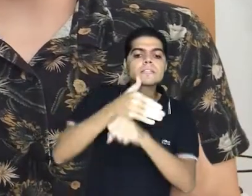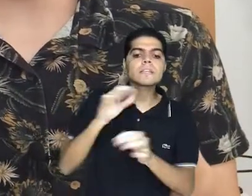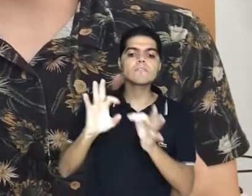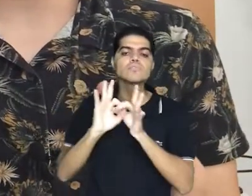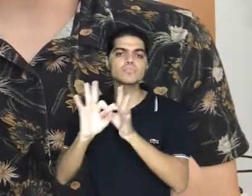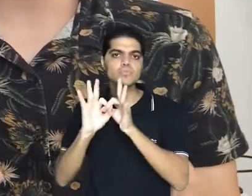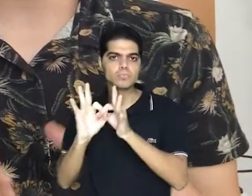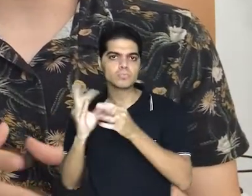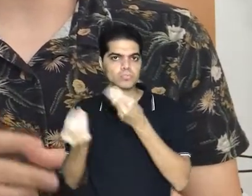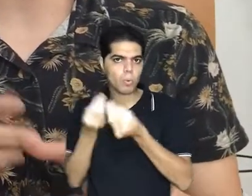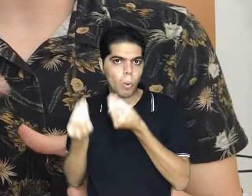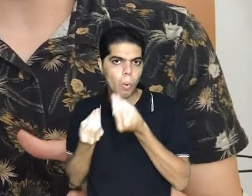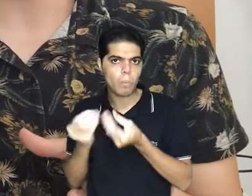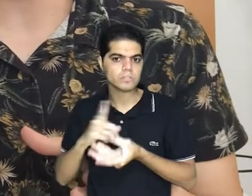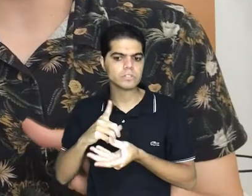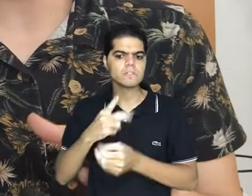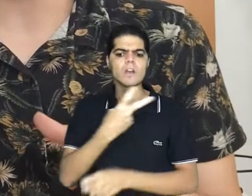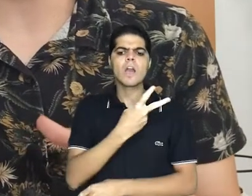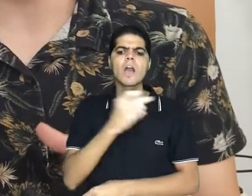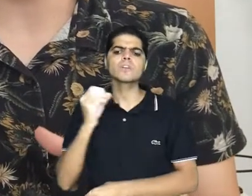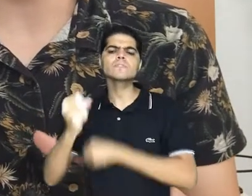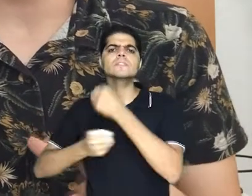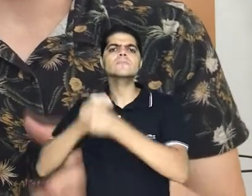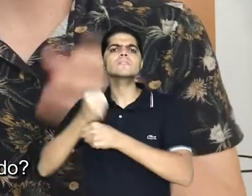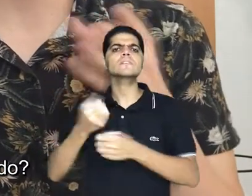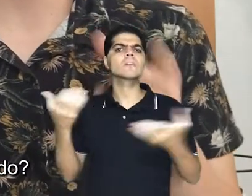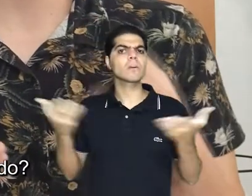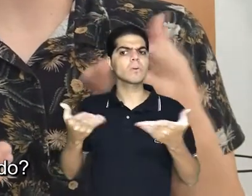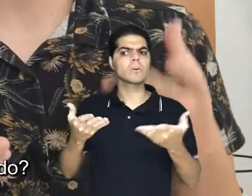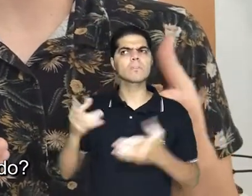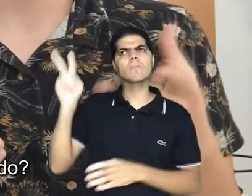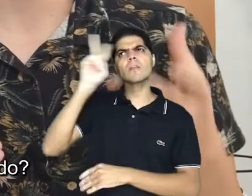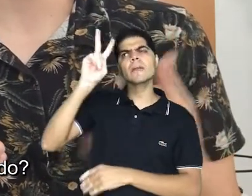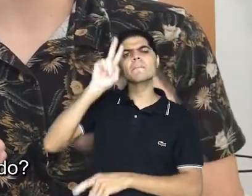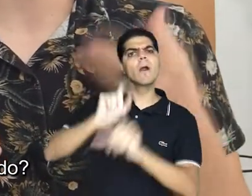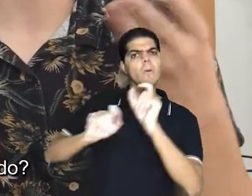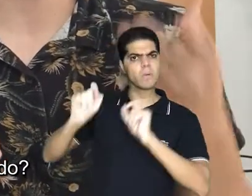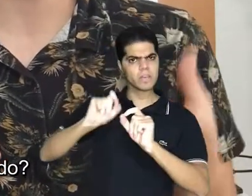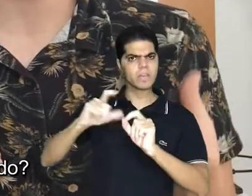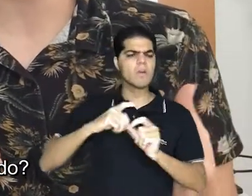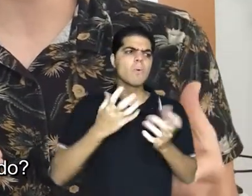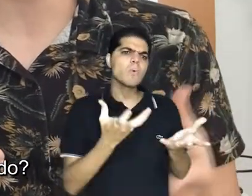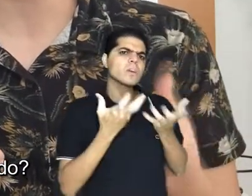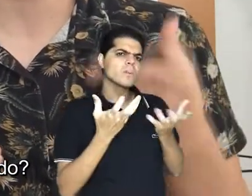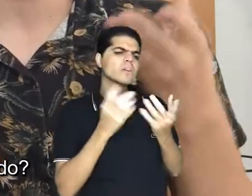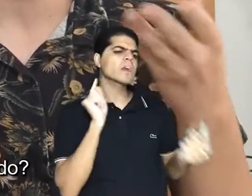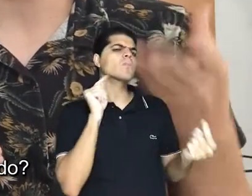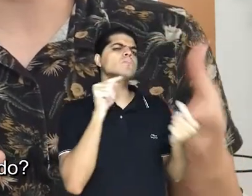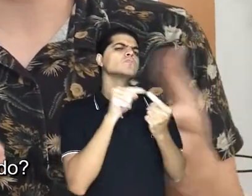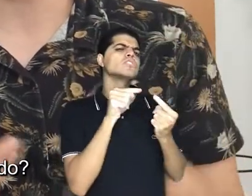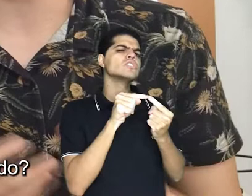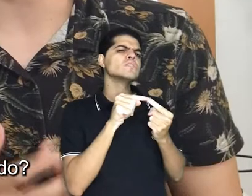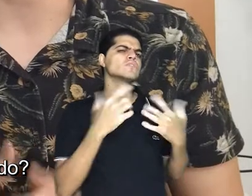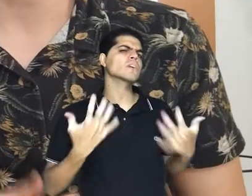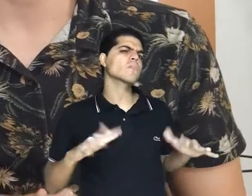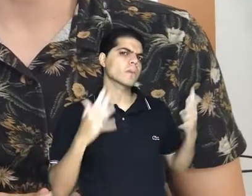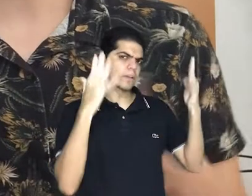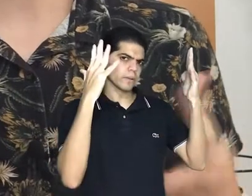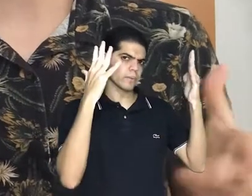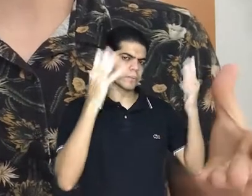emancipação nesses 200 anos o que que eu quero que seja lembrado e nesse 200 anos o que que eu quero que seja